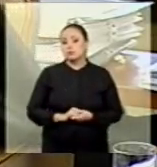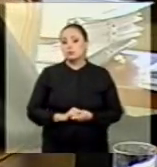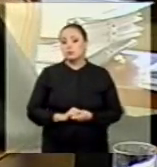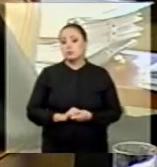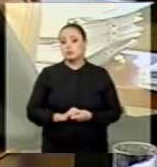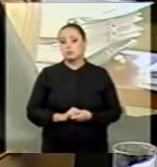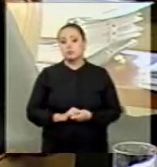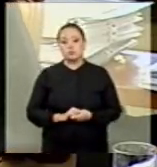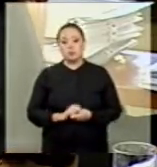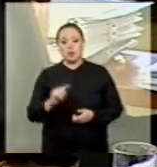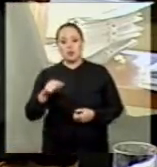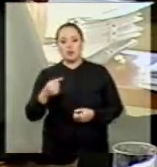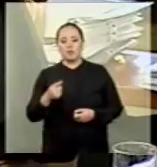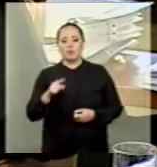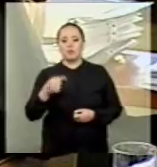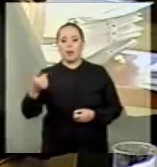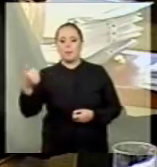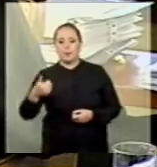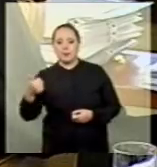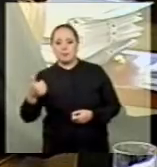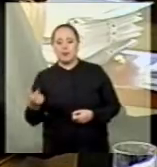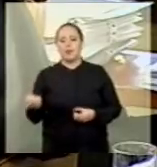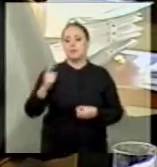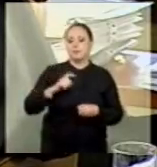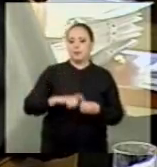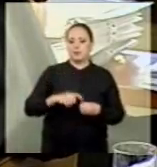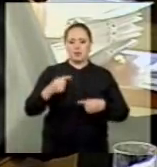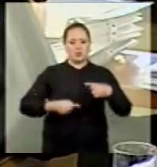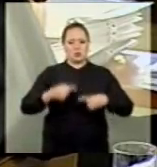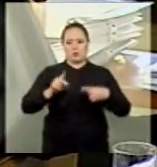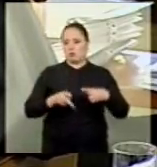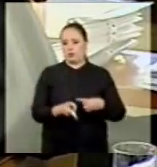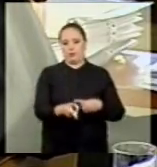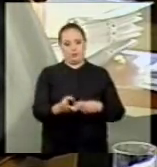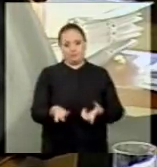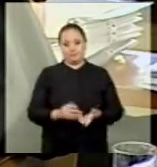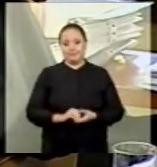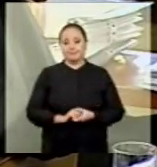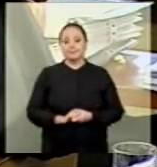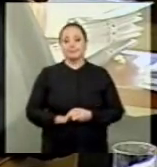Aí isso vai lá para a primeira instância, as discussões vão continuar.